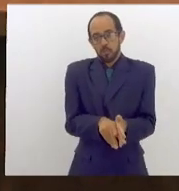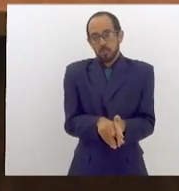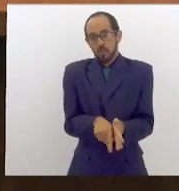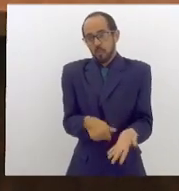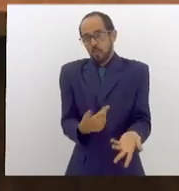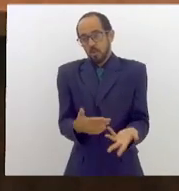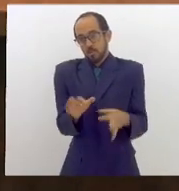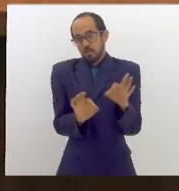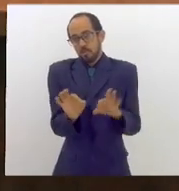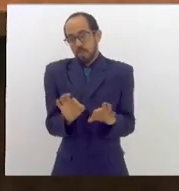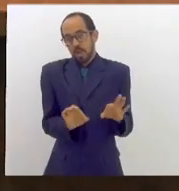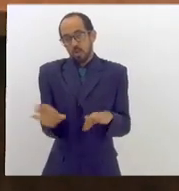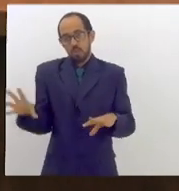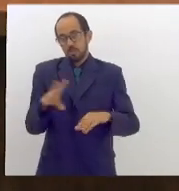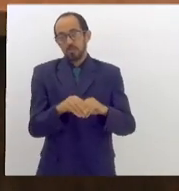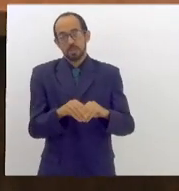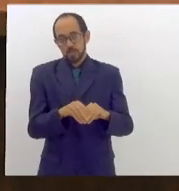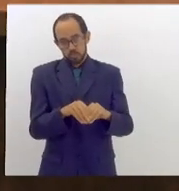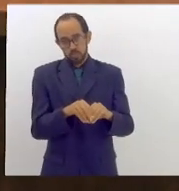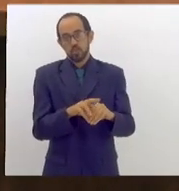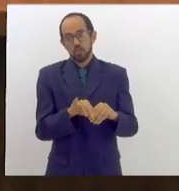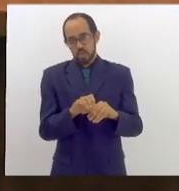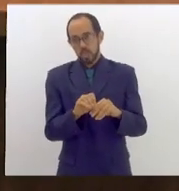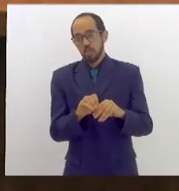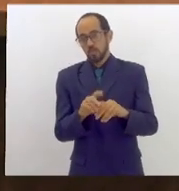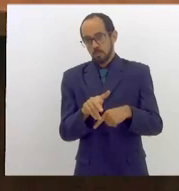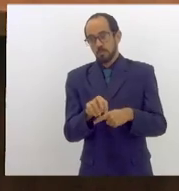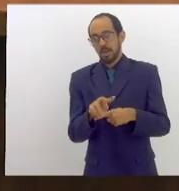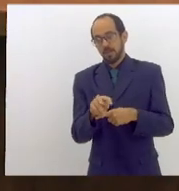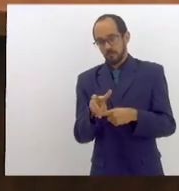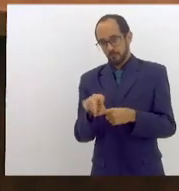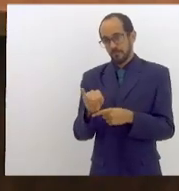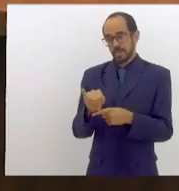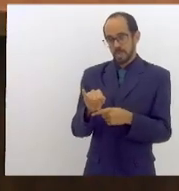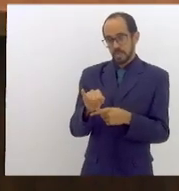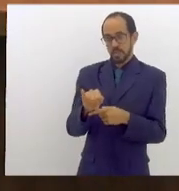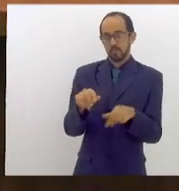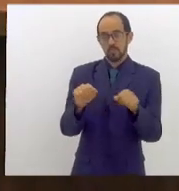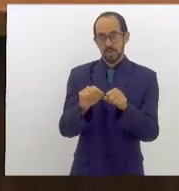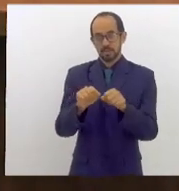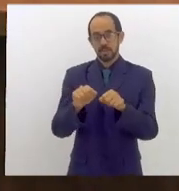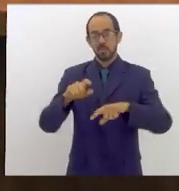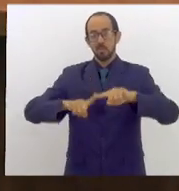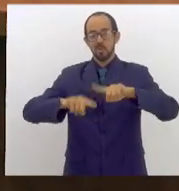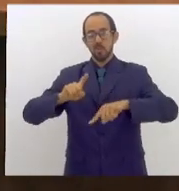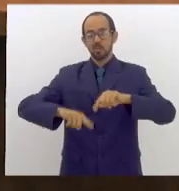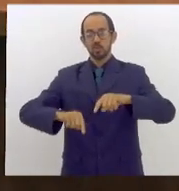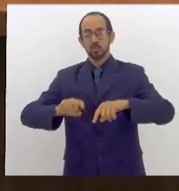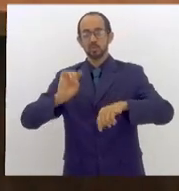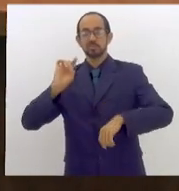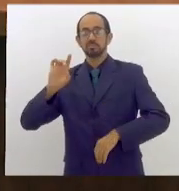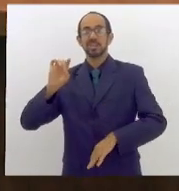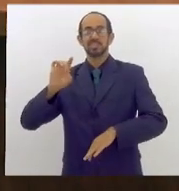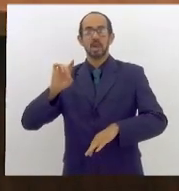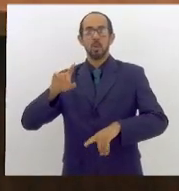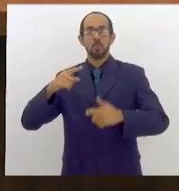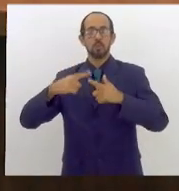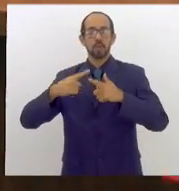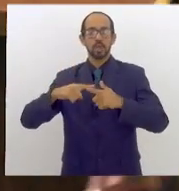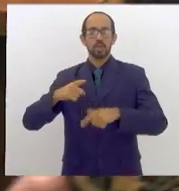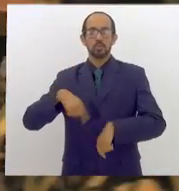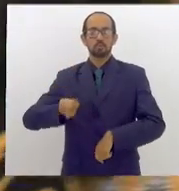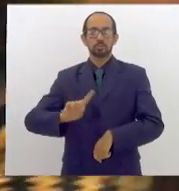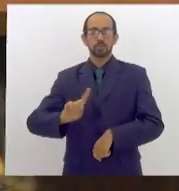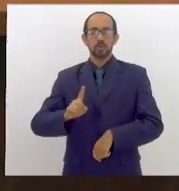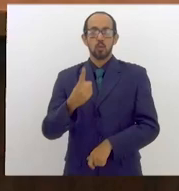plano complementar do Rio previdência abriu um produto específico porque lá não precisa ter um tipo de